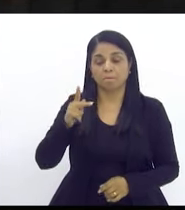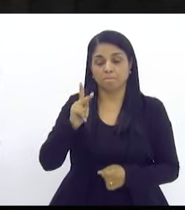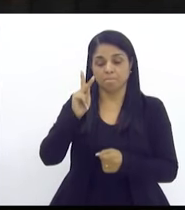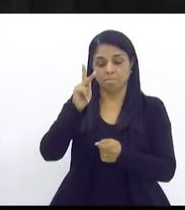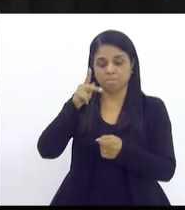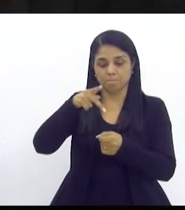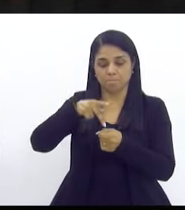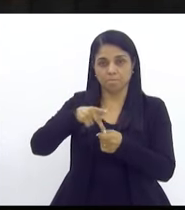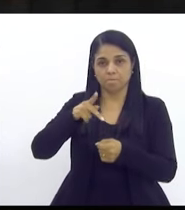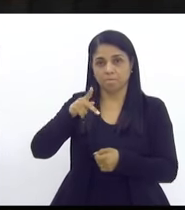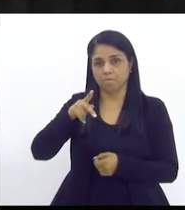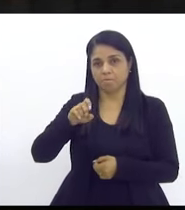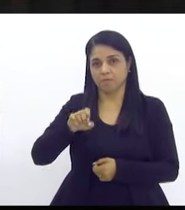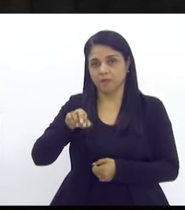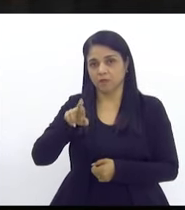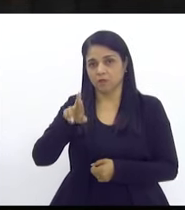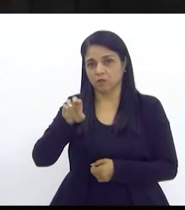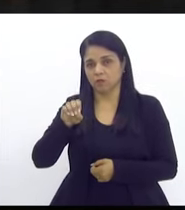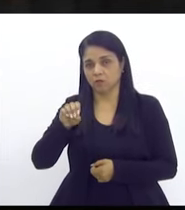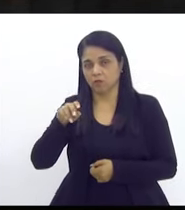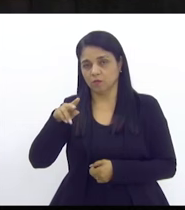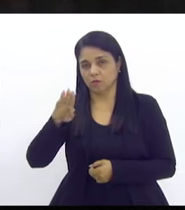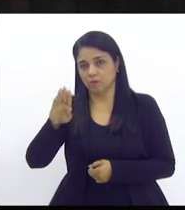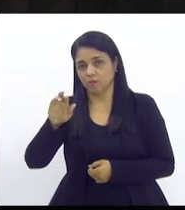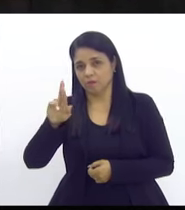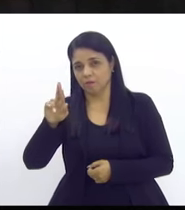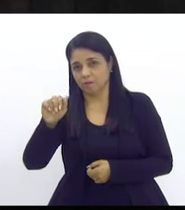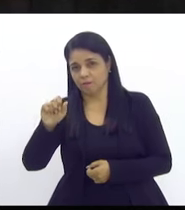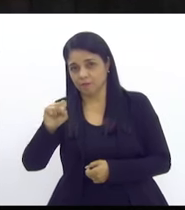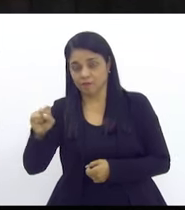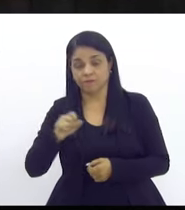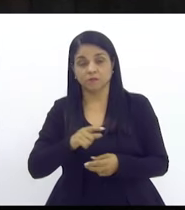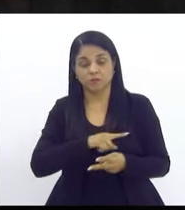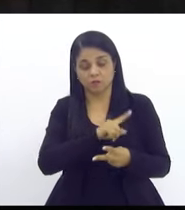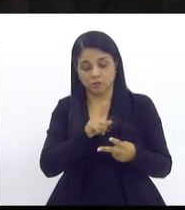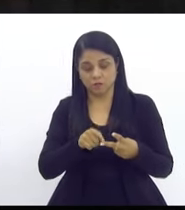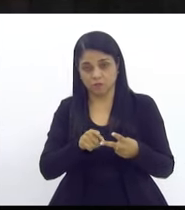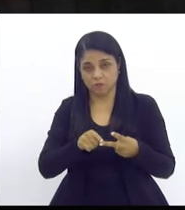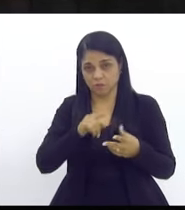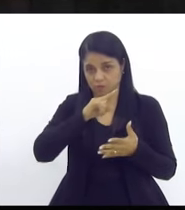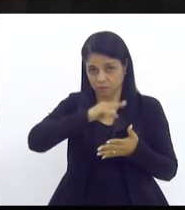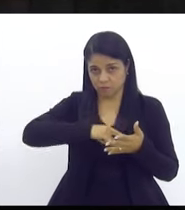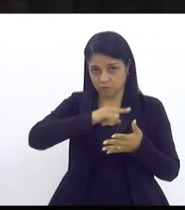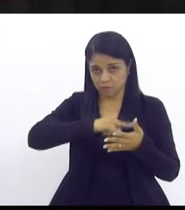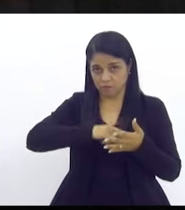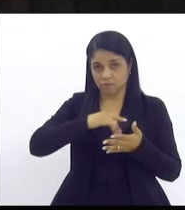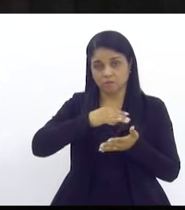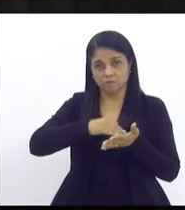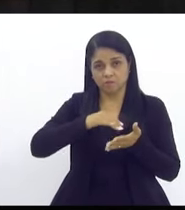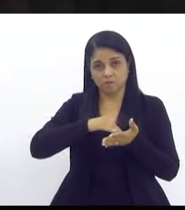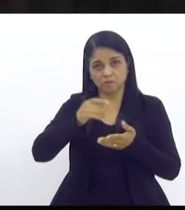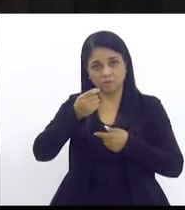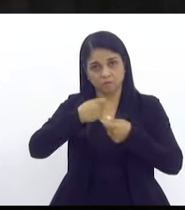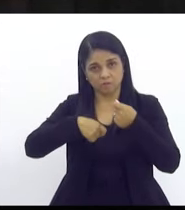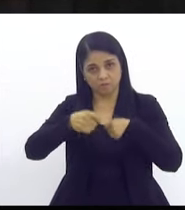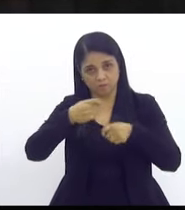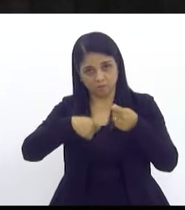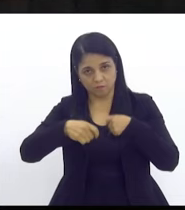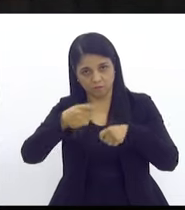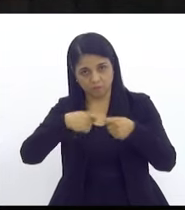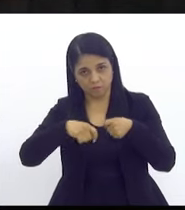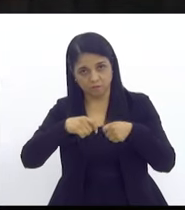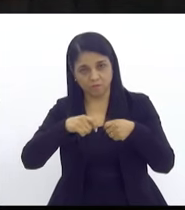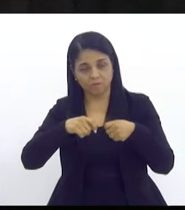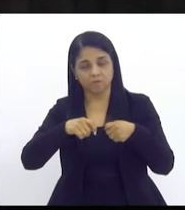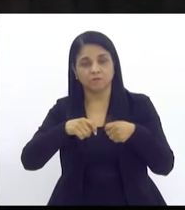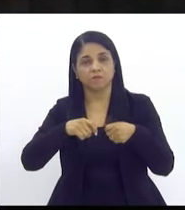Petrobras. E outra nota técnica da Secretaria de Economia, o nome aí